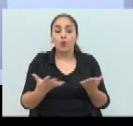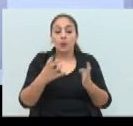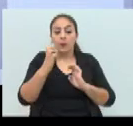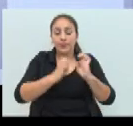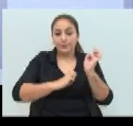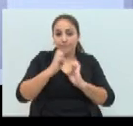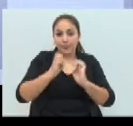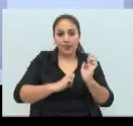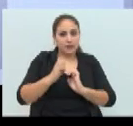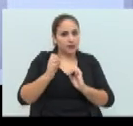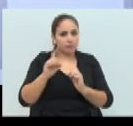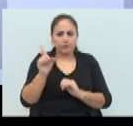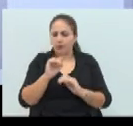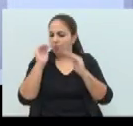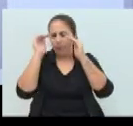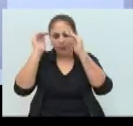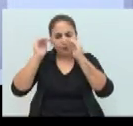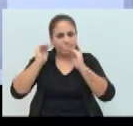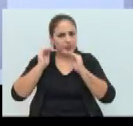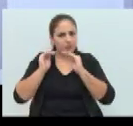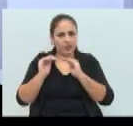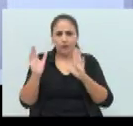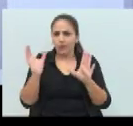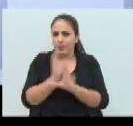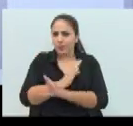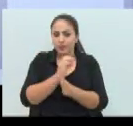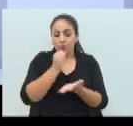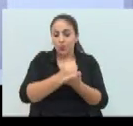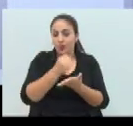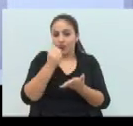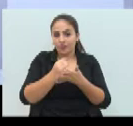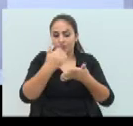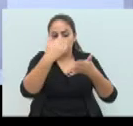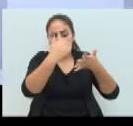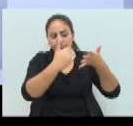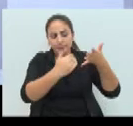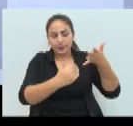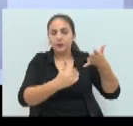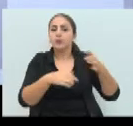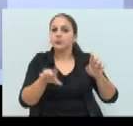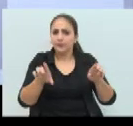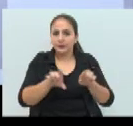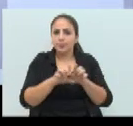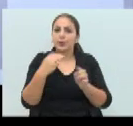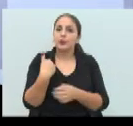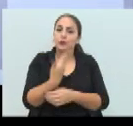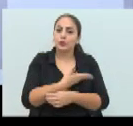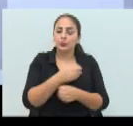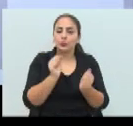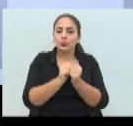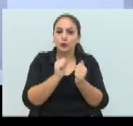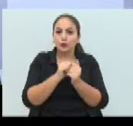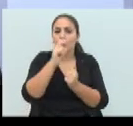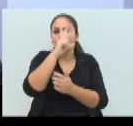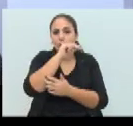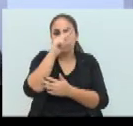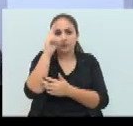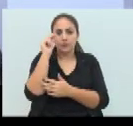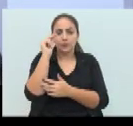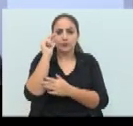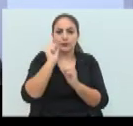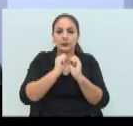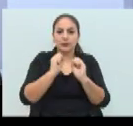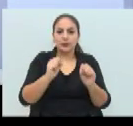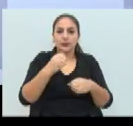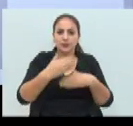aquelas empresas que não cumpriram integralmente o contrato e também, junto com o Executivo,